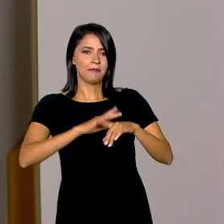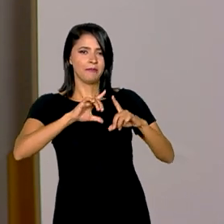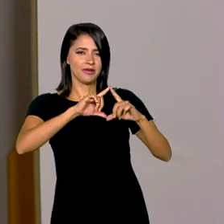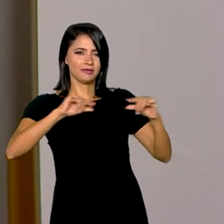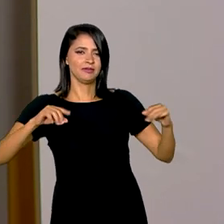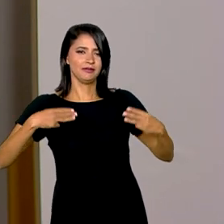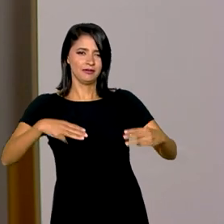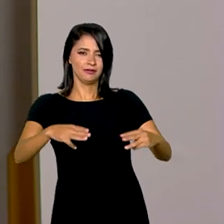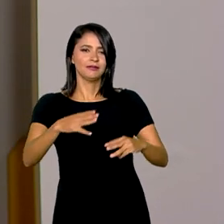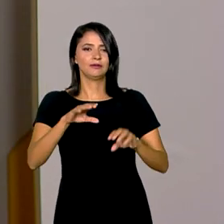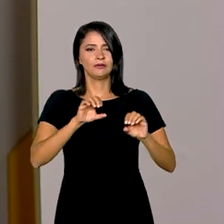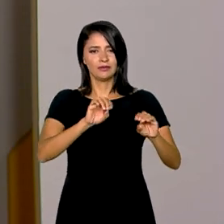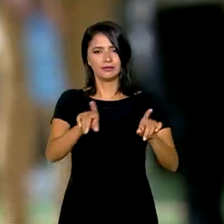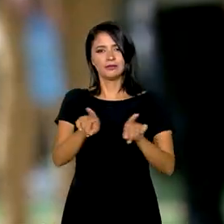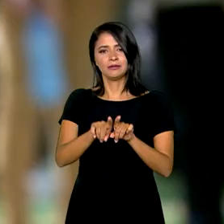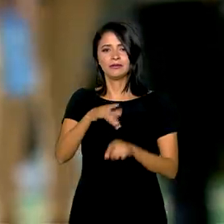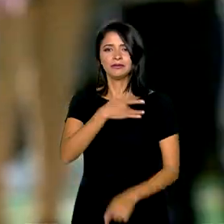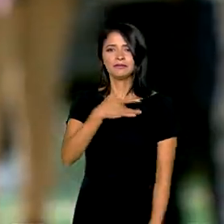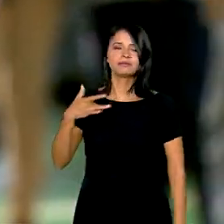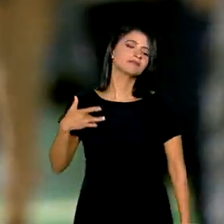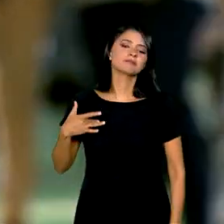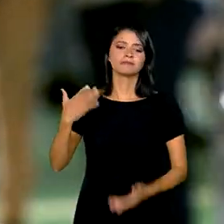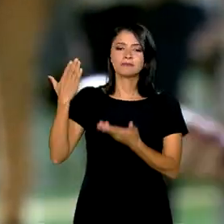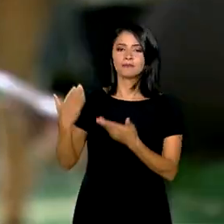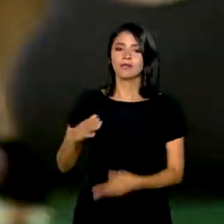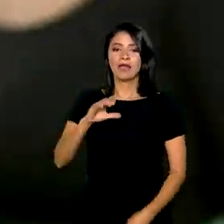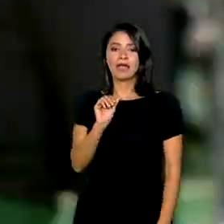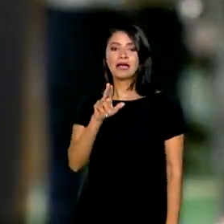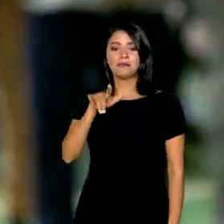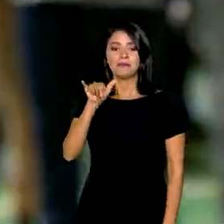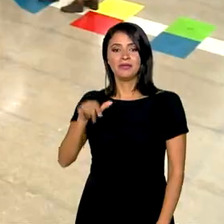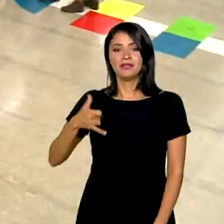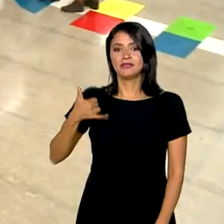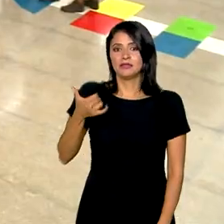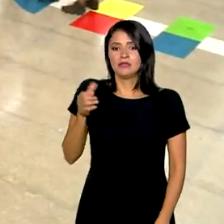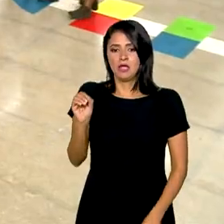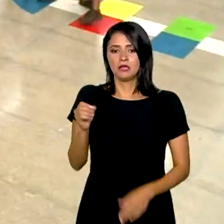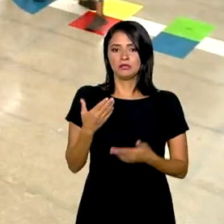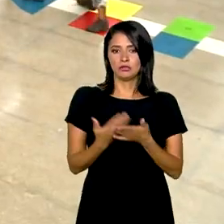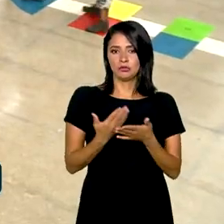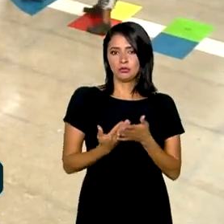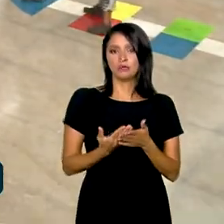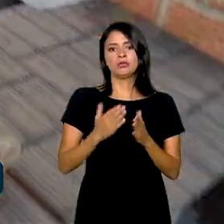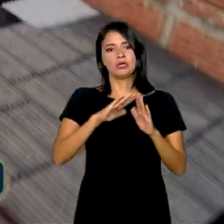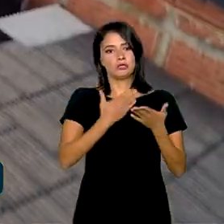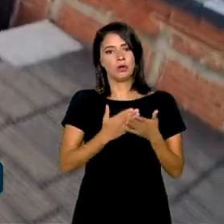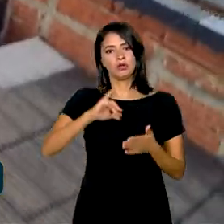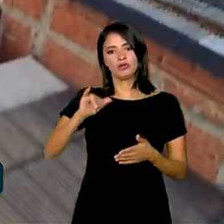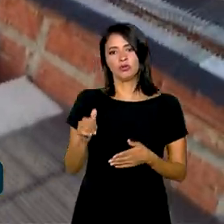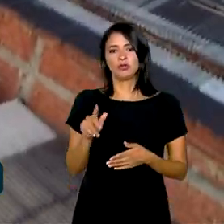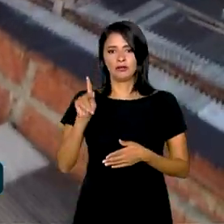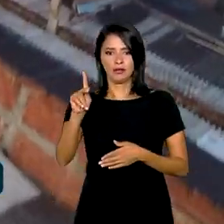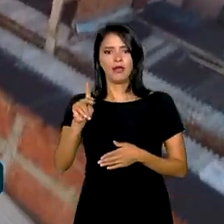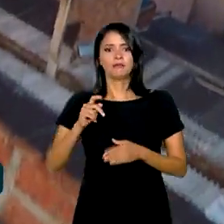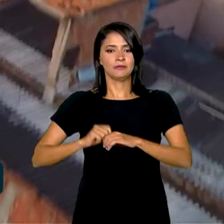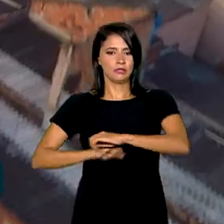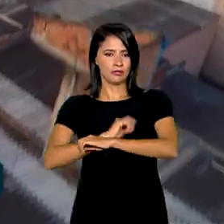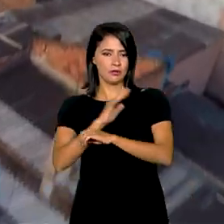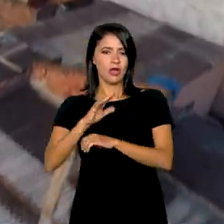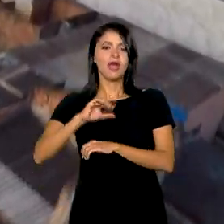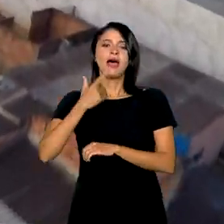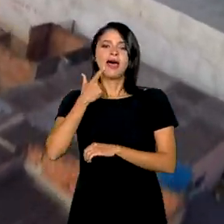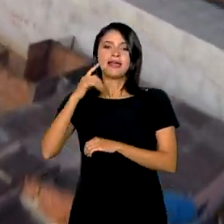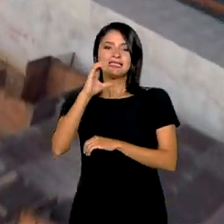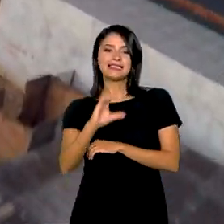da Educação e da Saúde. Camila tem 10 anos e estuda na escola JK, no Sol Nascente, na Ceilândia,